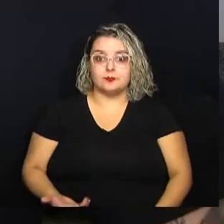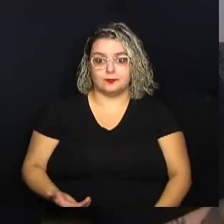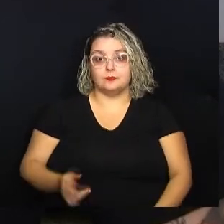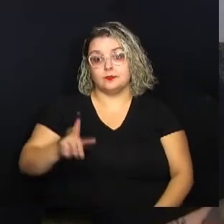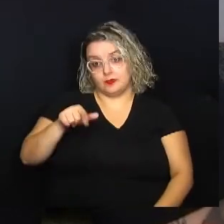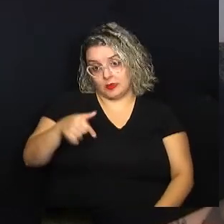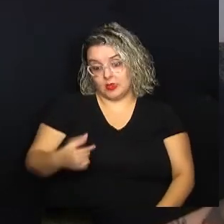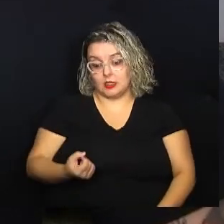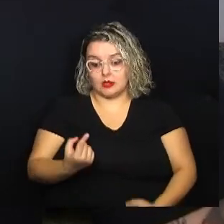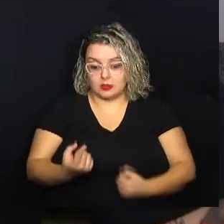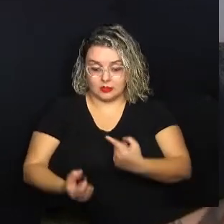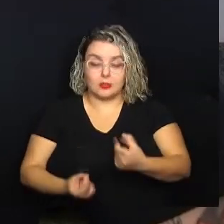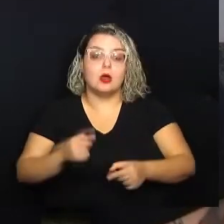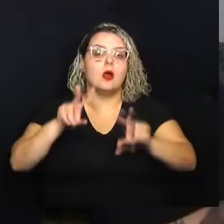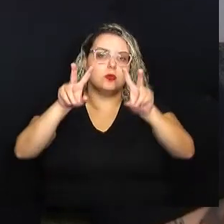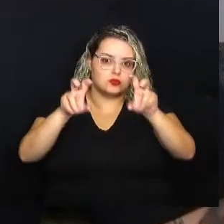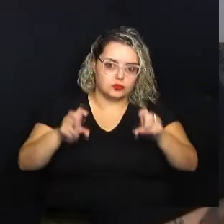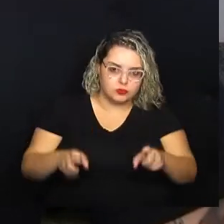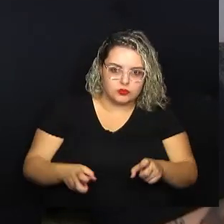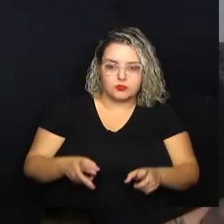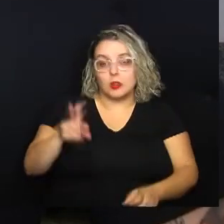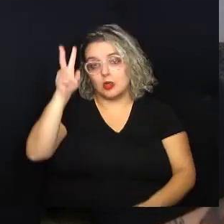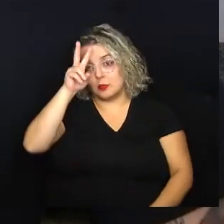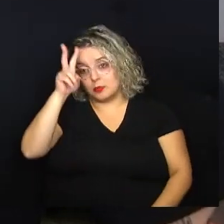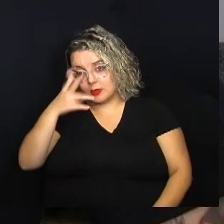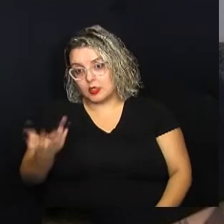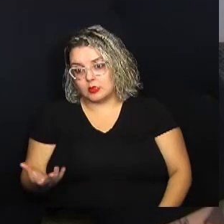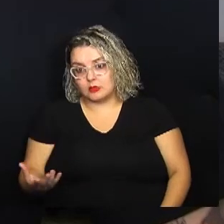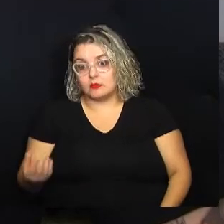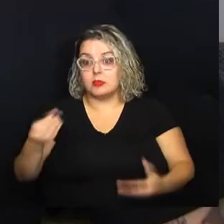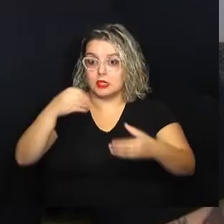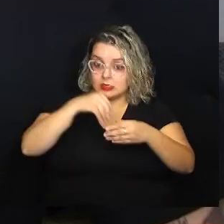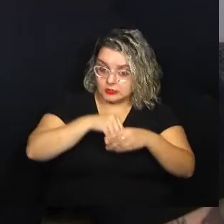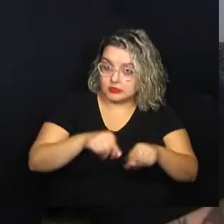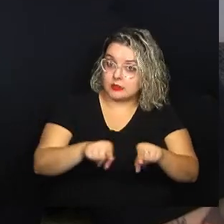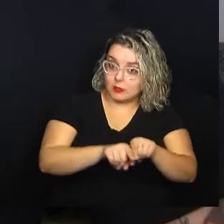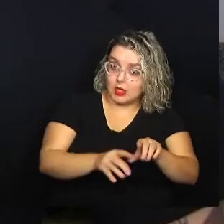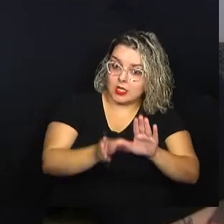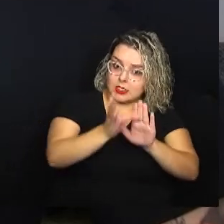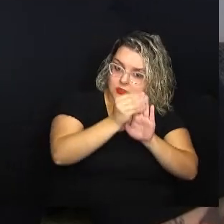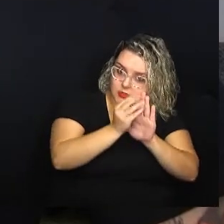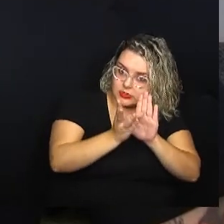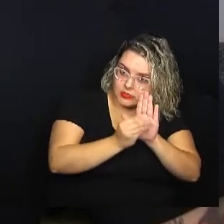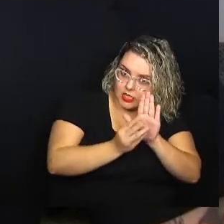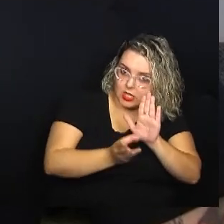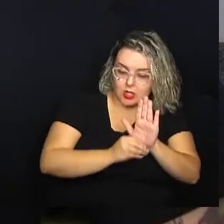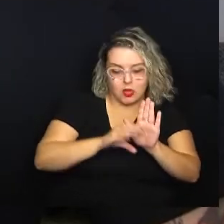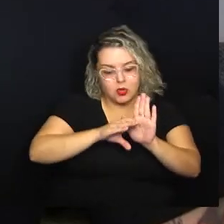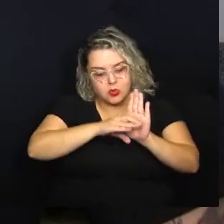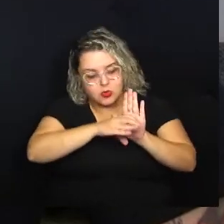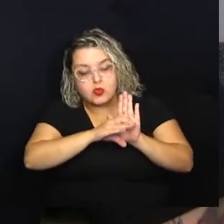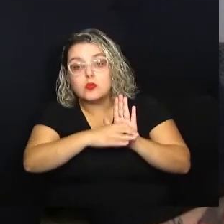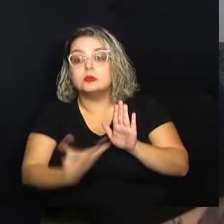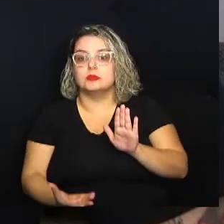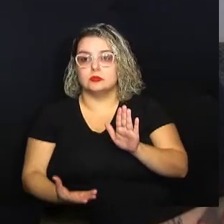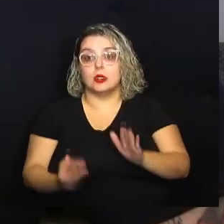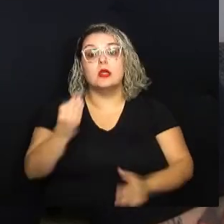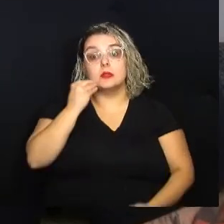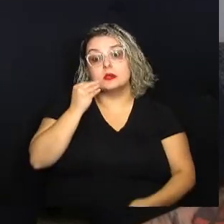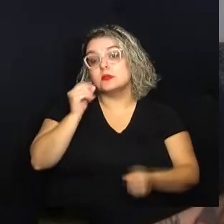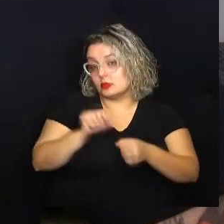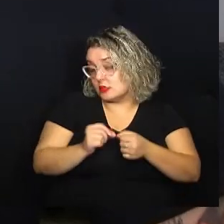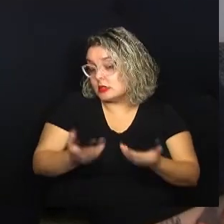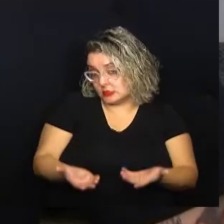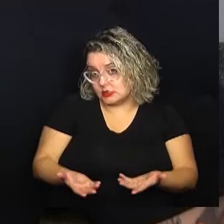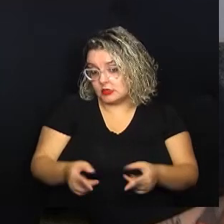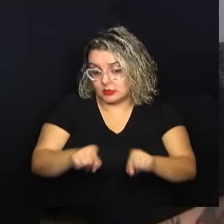medicina. Então, a partir disso, eles trazem algum tema, contam uma história, mas dentro dela também esses conceitos que querem ser passados.